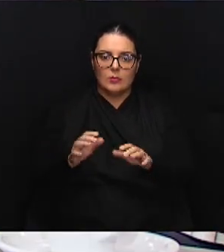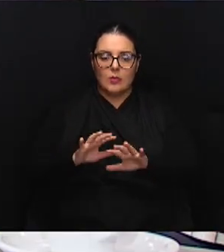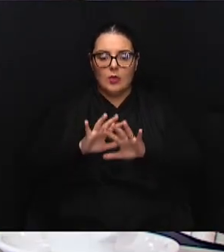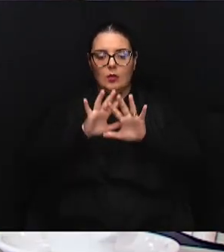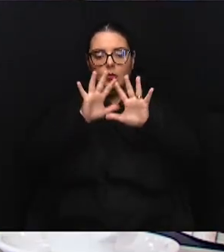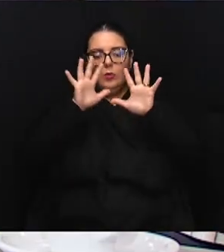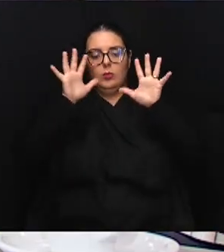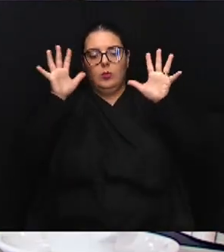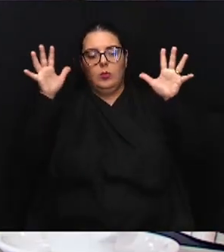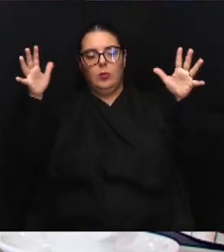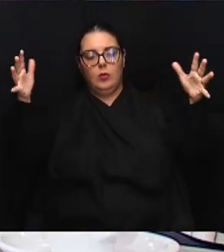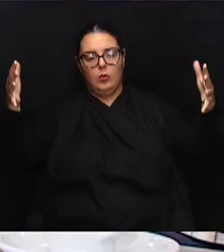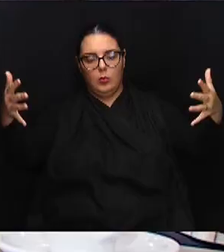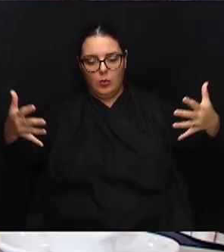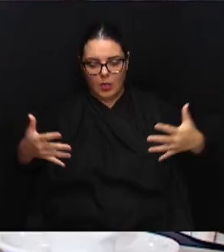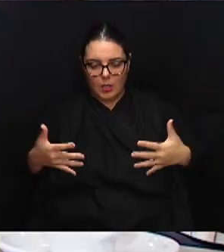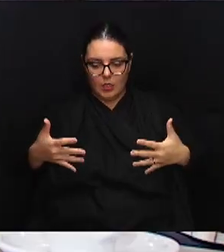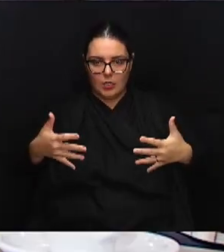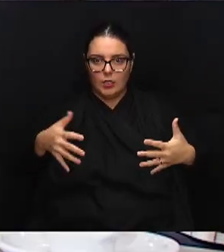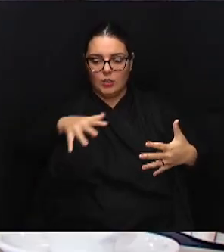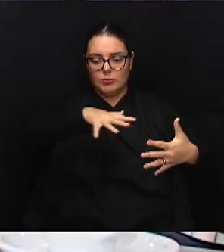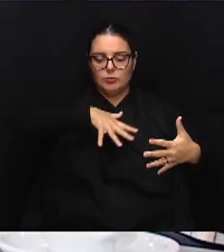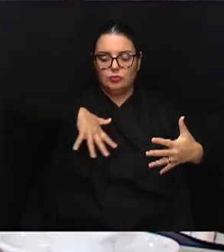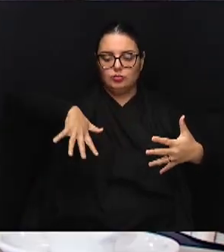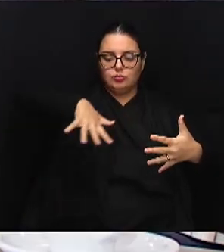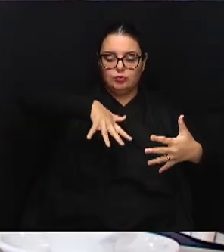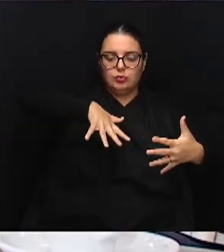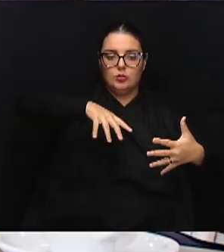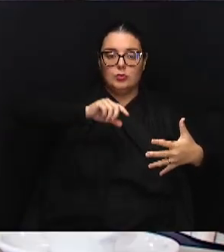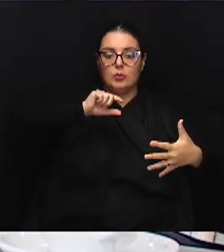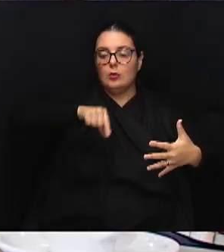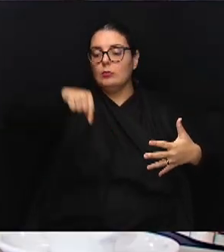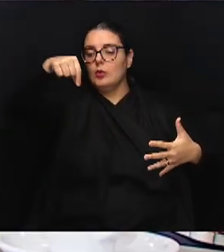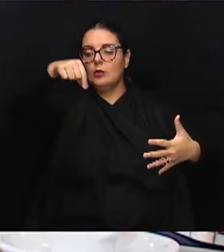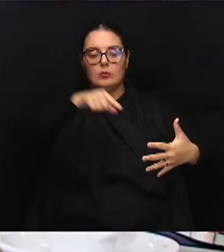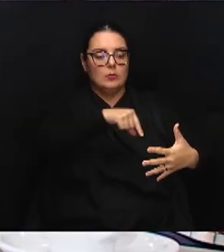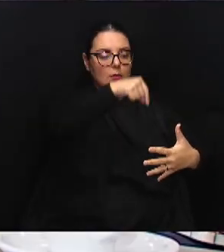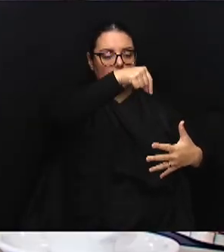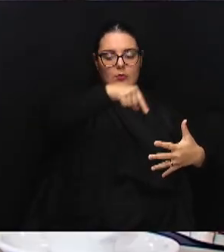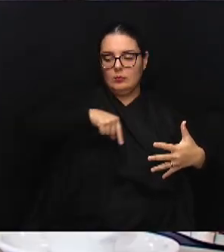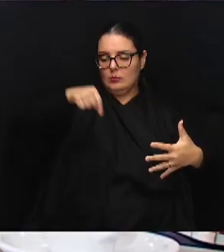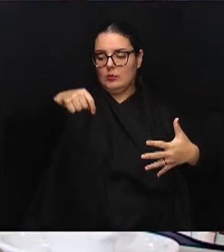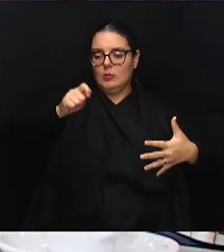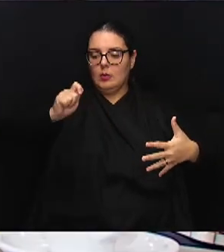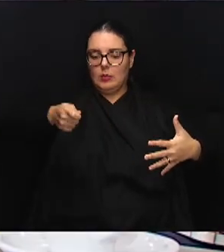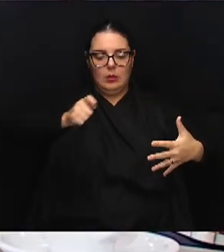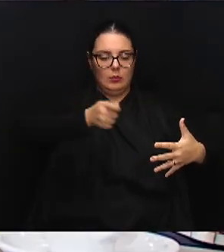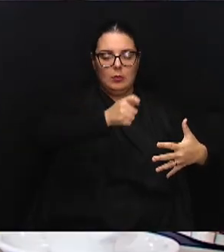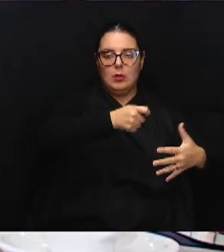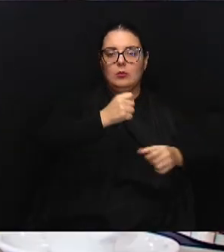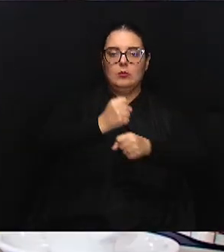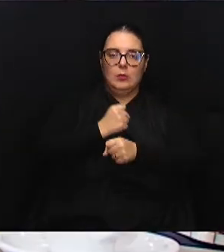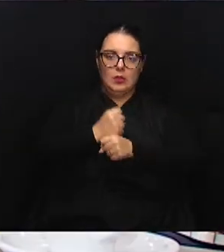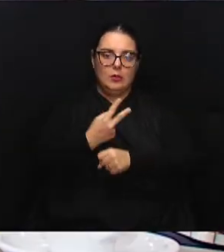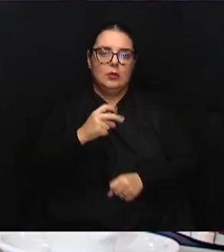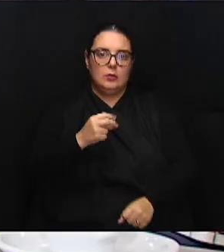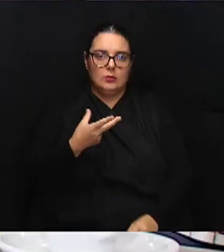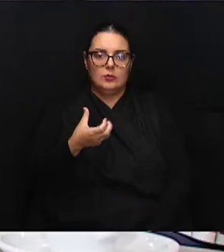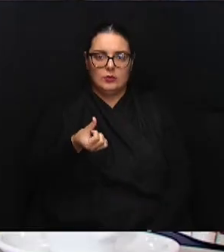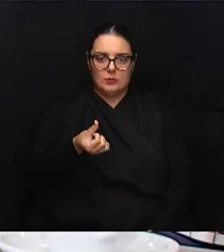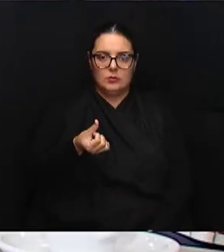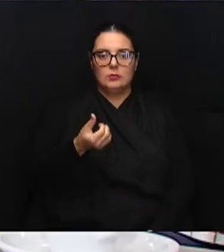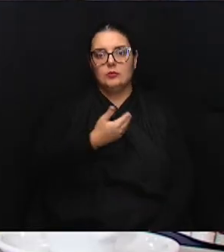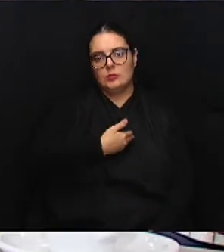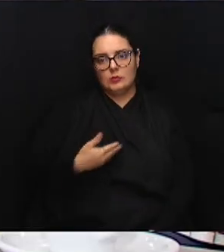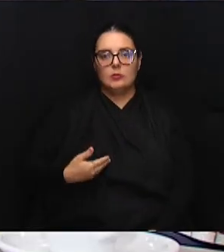contorno daquilo que deve ser a prioridade do governo para o ano de 2026.